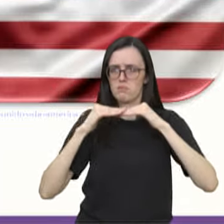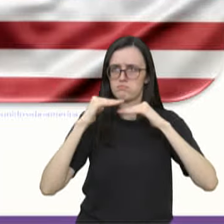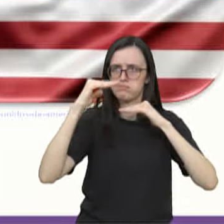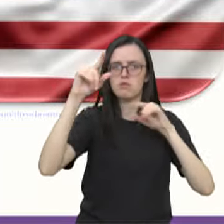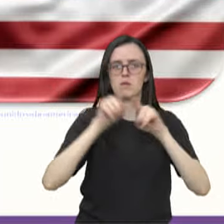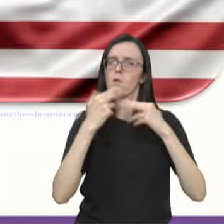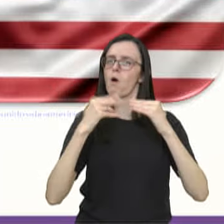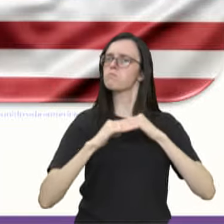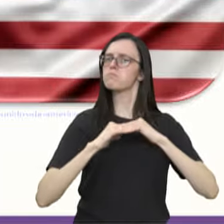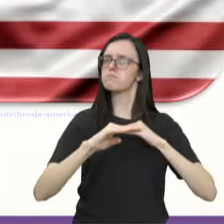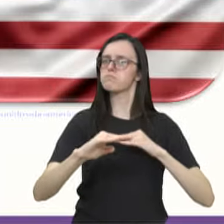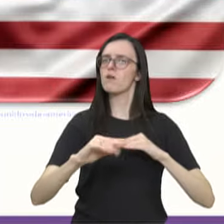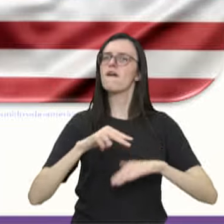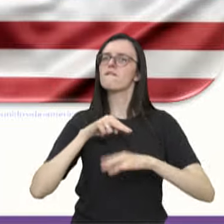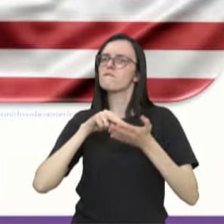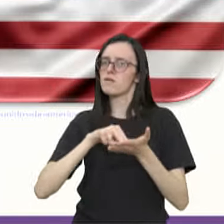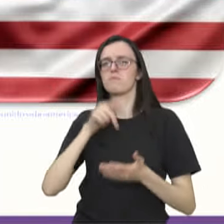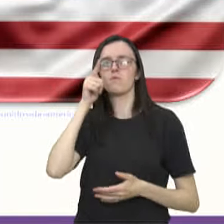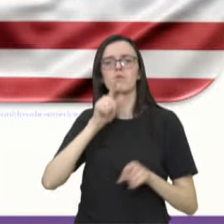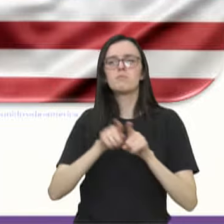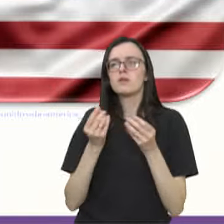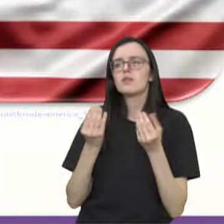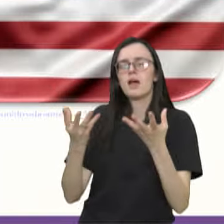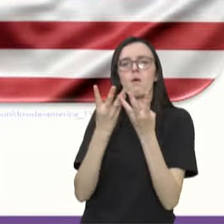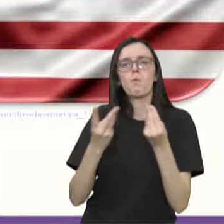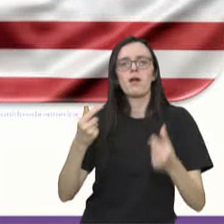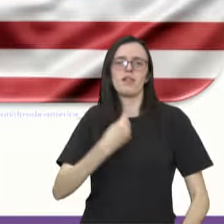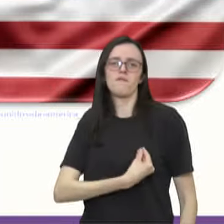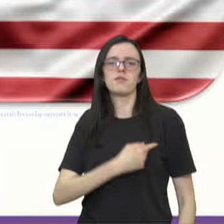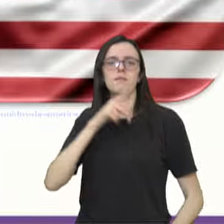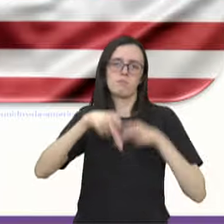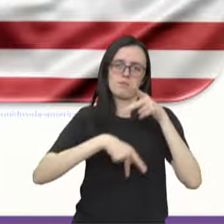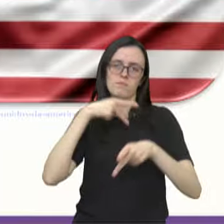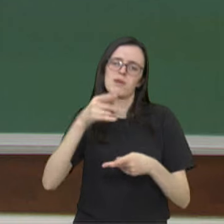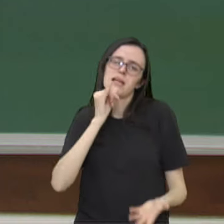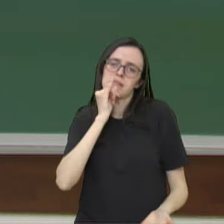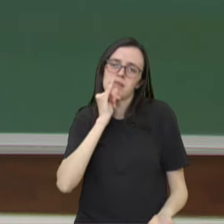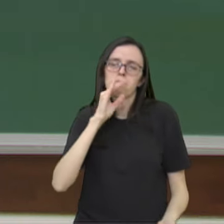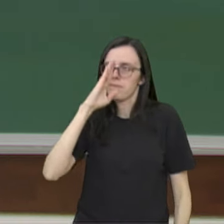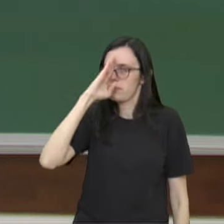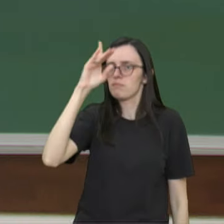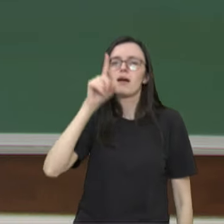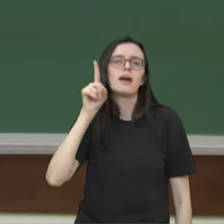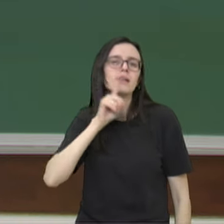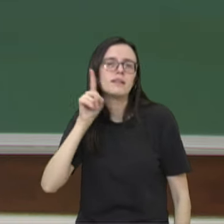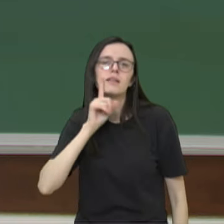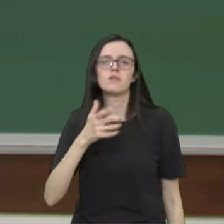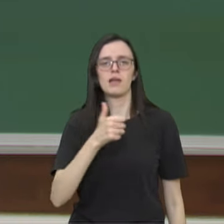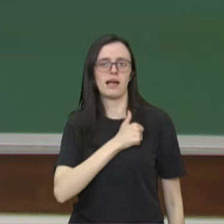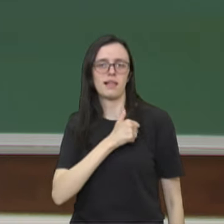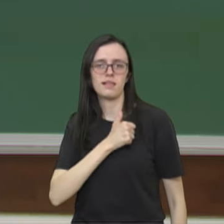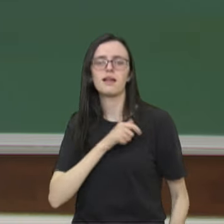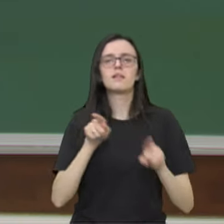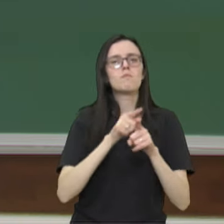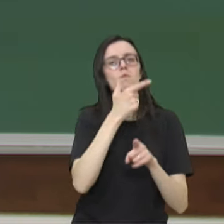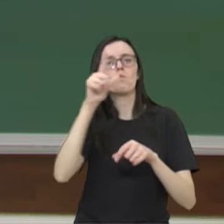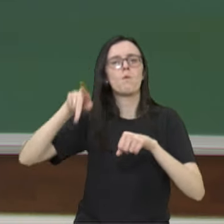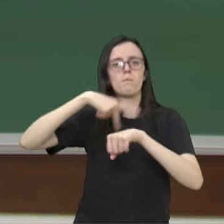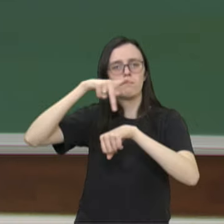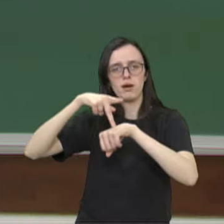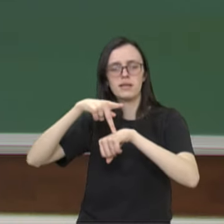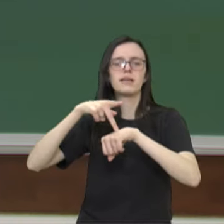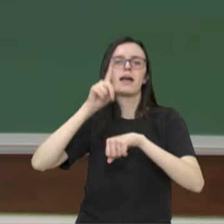boa qualidade de vida para a maior parte da população. Como exemplo, principalmente os Estados Unidos, Canadá e os países e uma